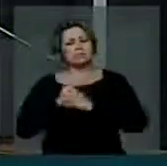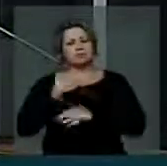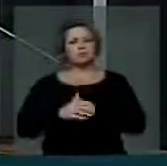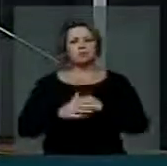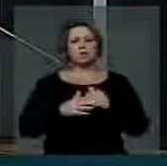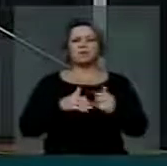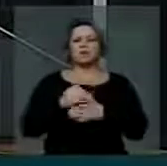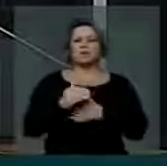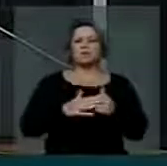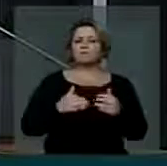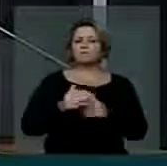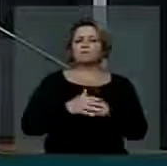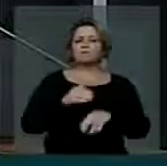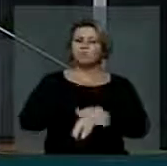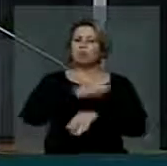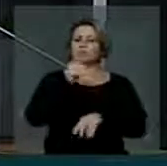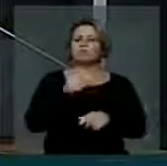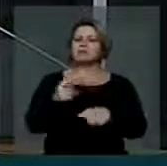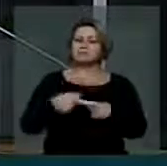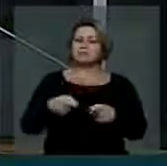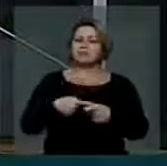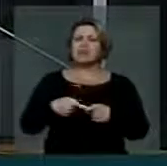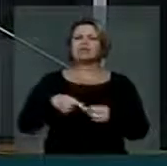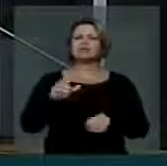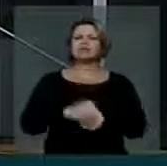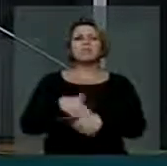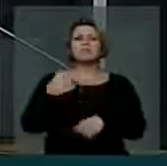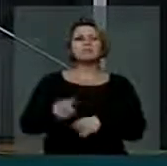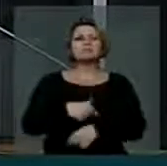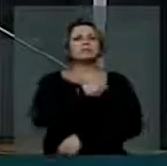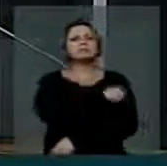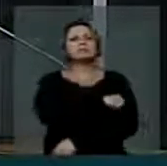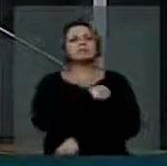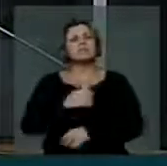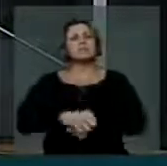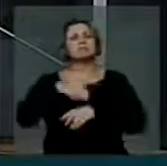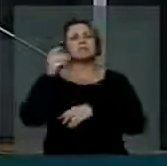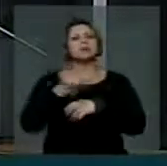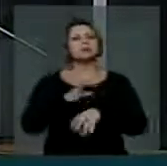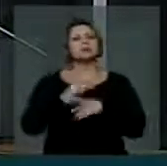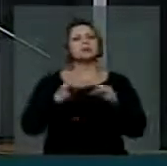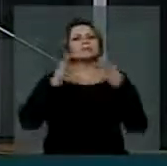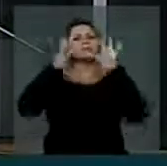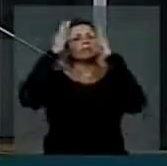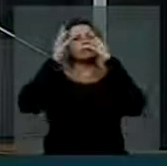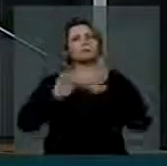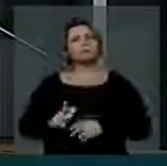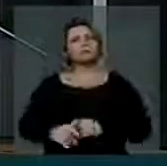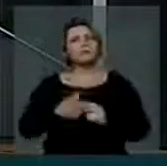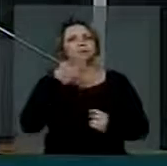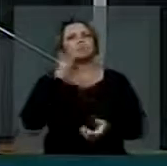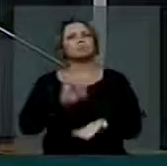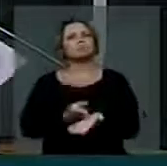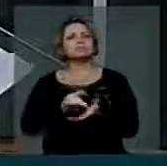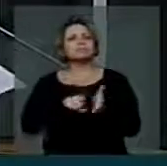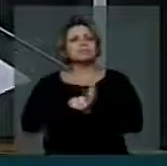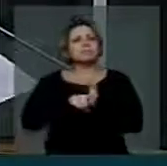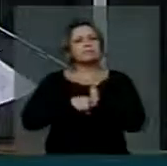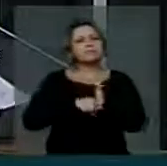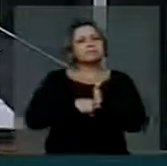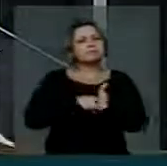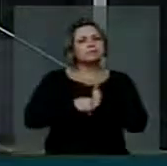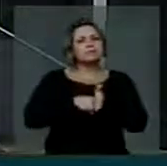expansão de sua rede, incorporação dos avanços tecnológicos que garantam eficácia no atendimento,